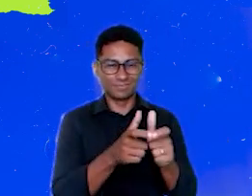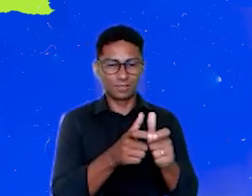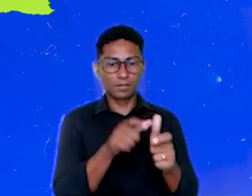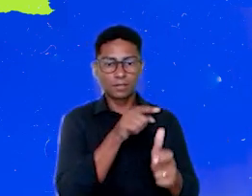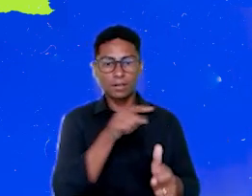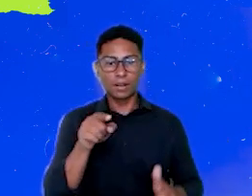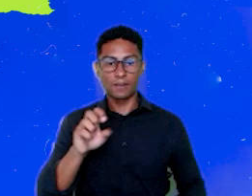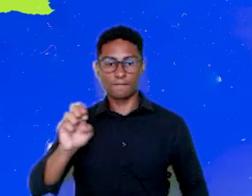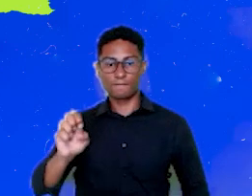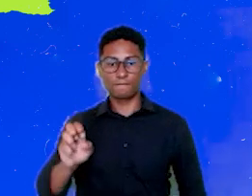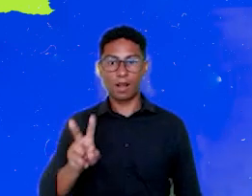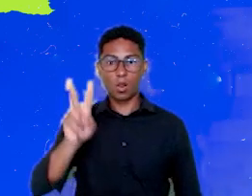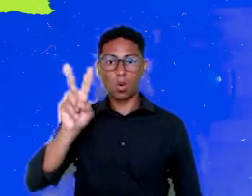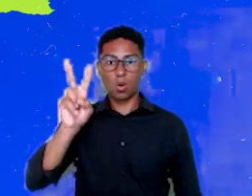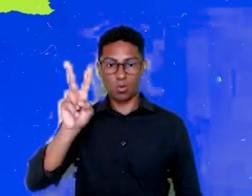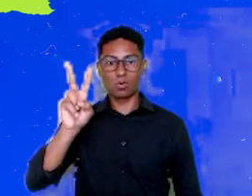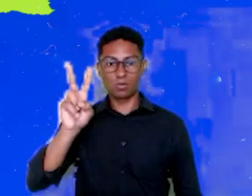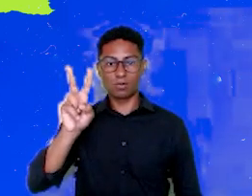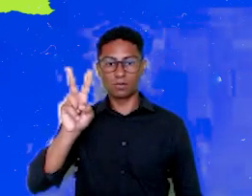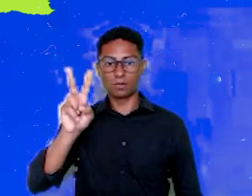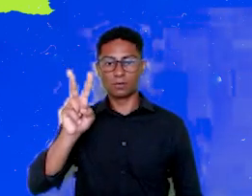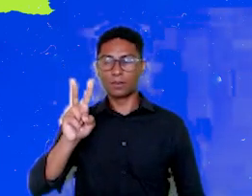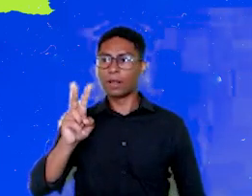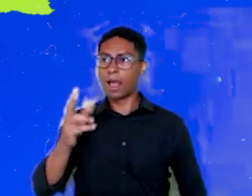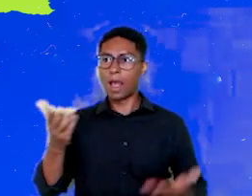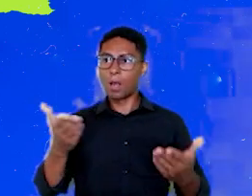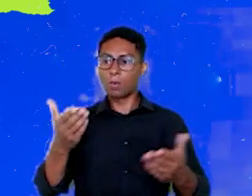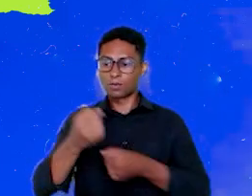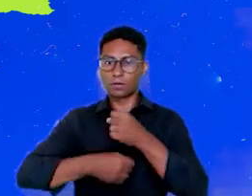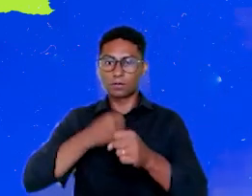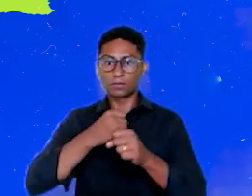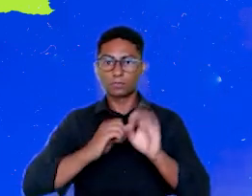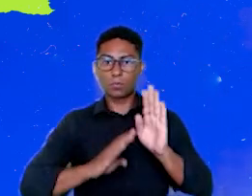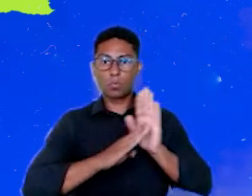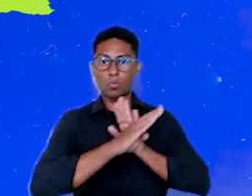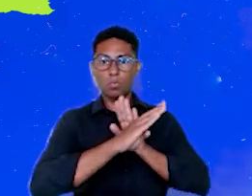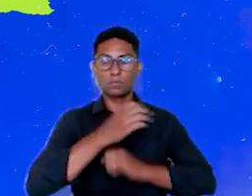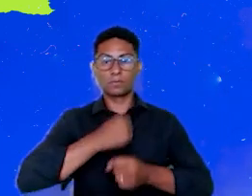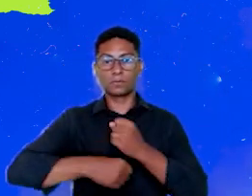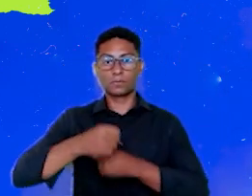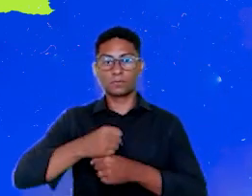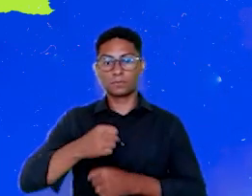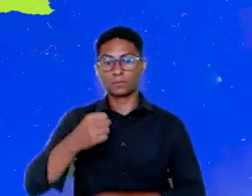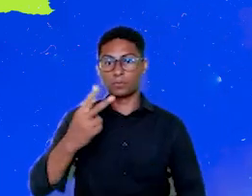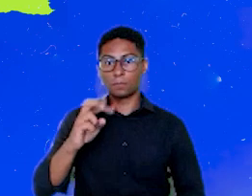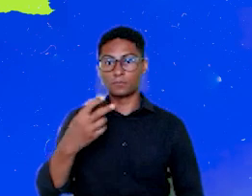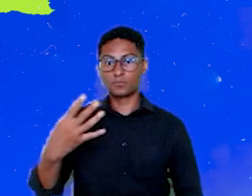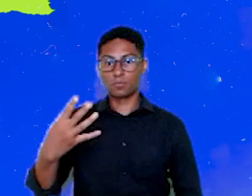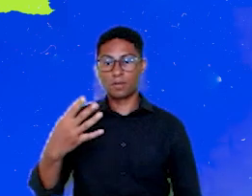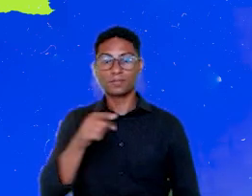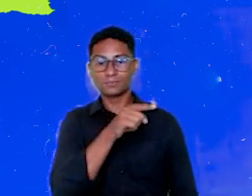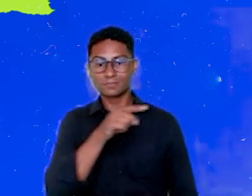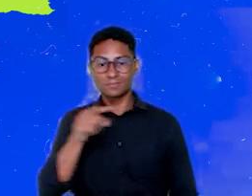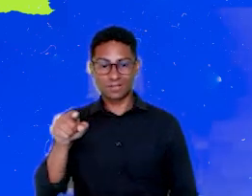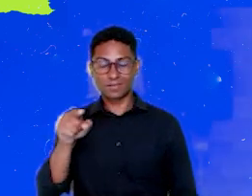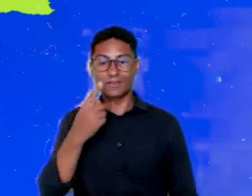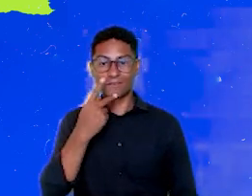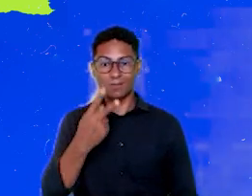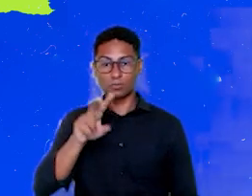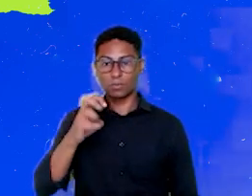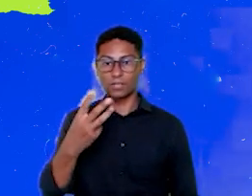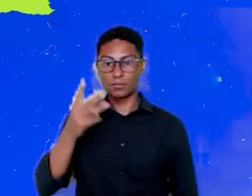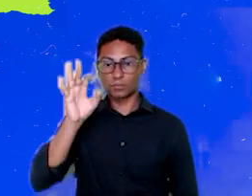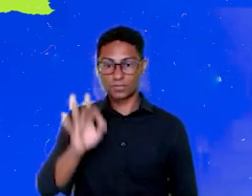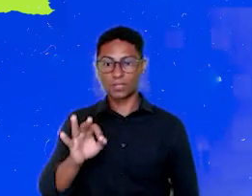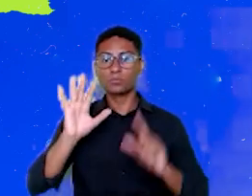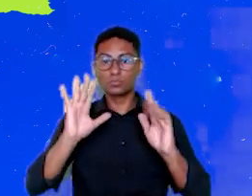valores aumentou ao longo dos anos. Em 2024, 53% responderam que fizeram reservas e em